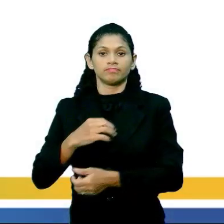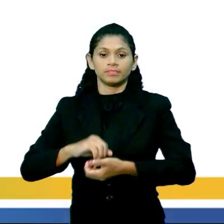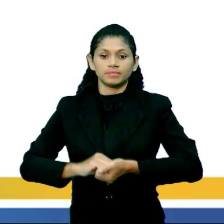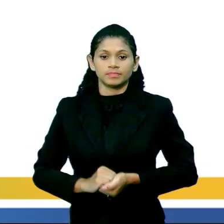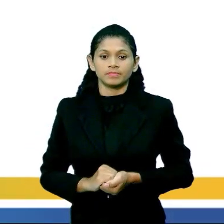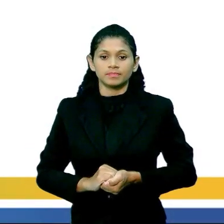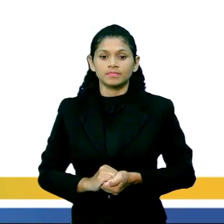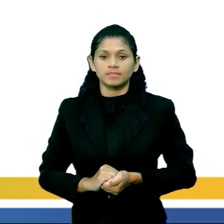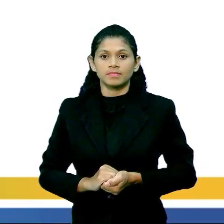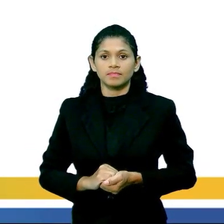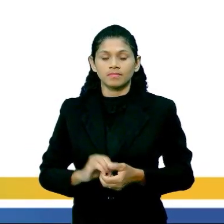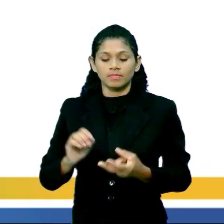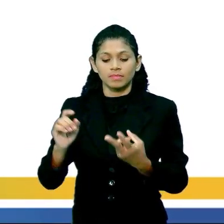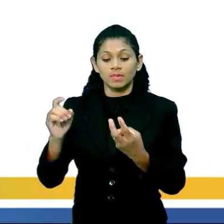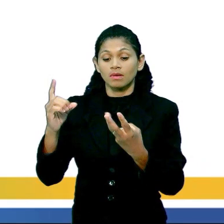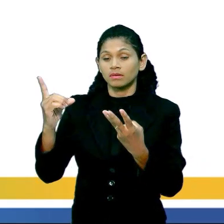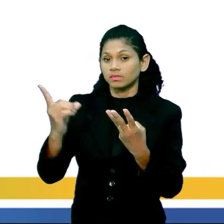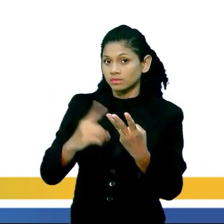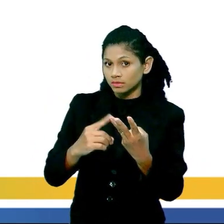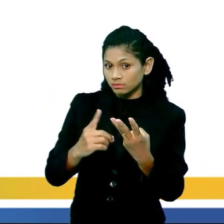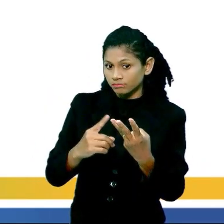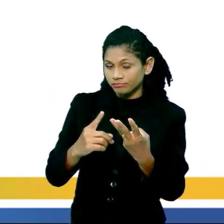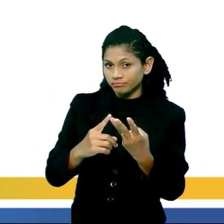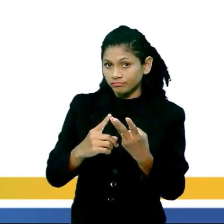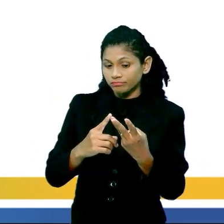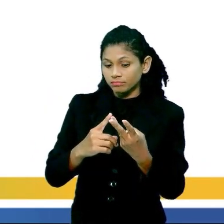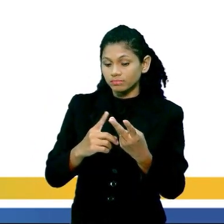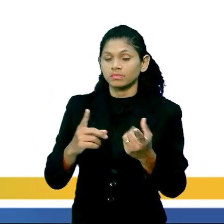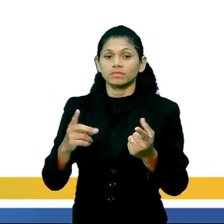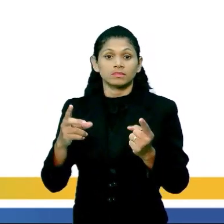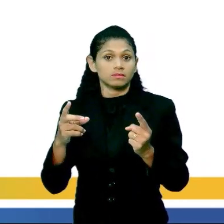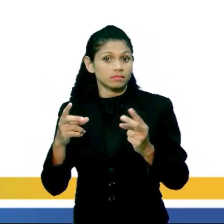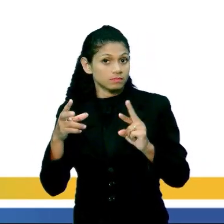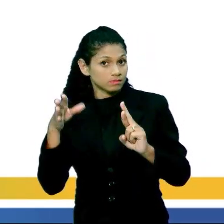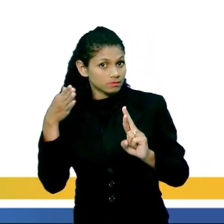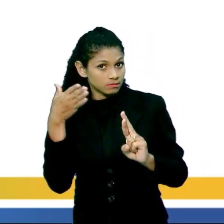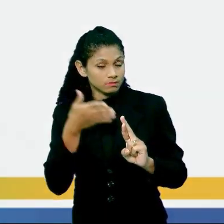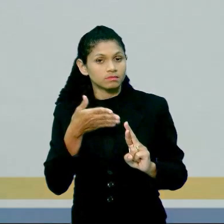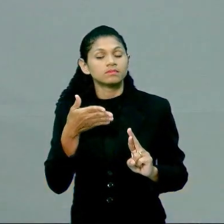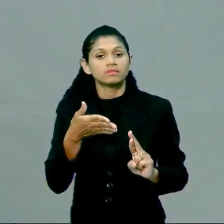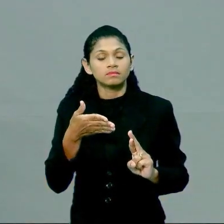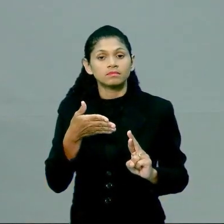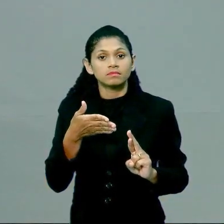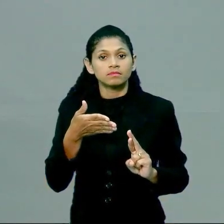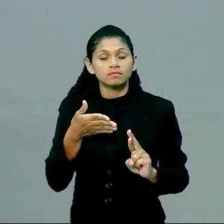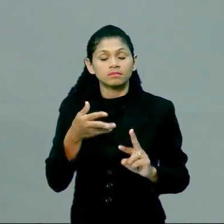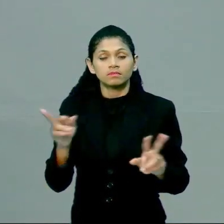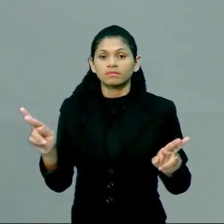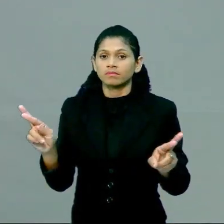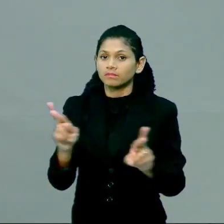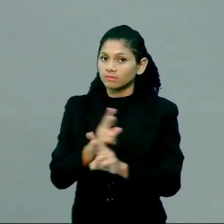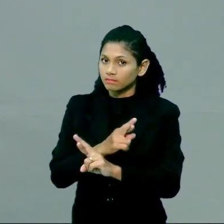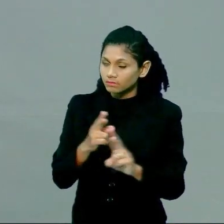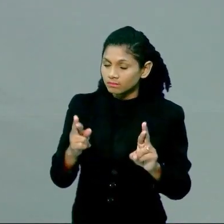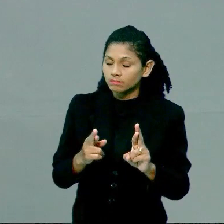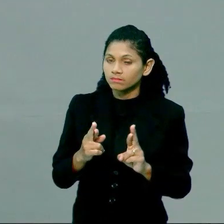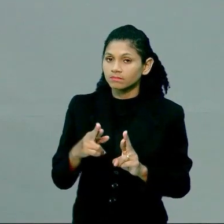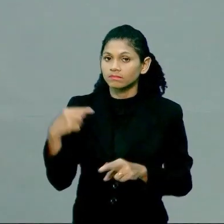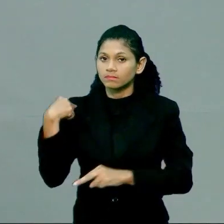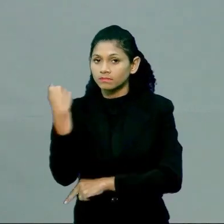coisa. Nós temos a de referência, né? Referencial. Aí é a relação que estávamos